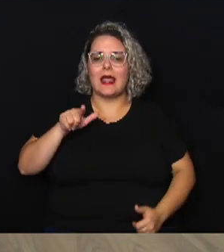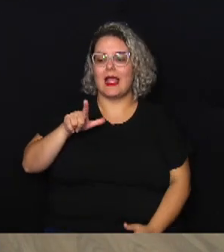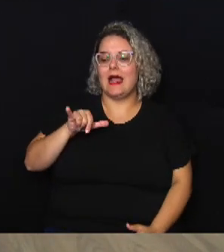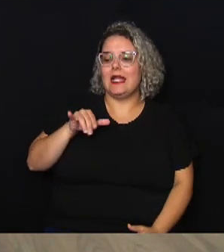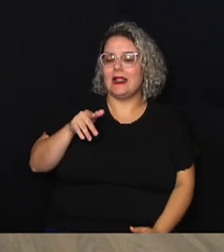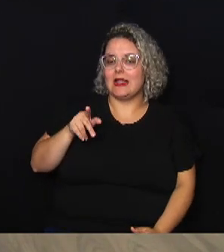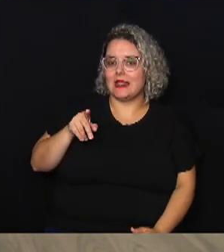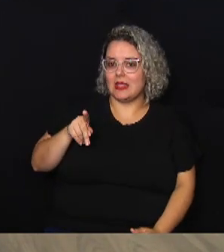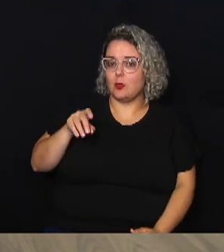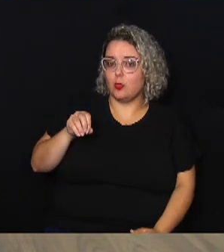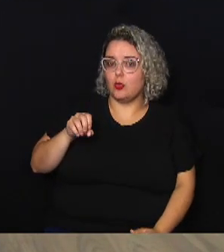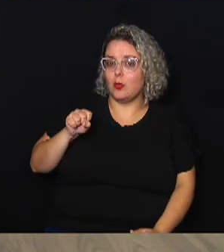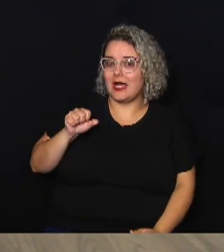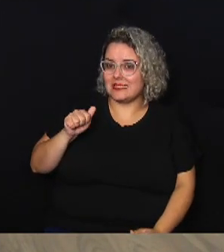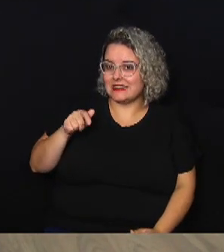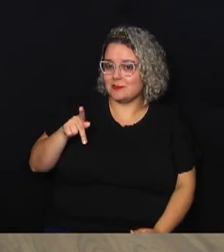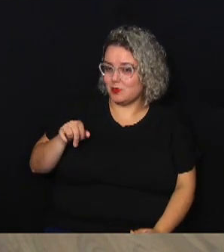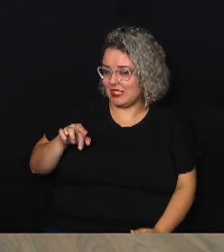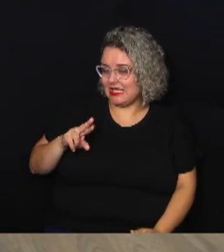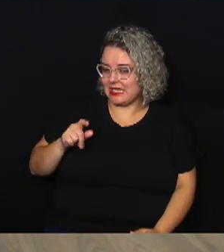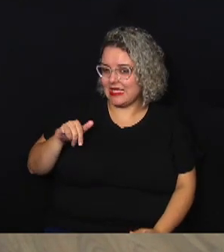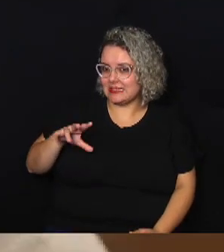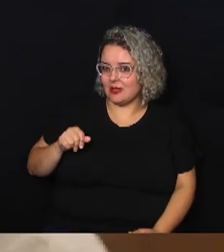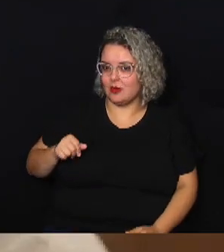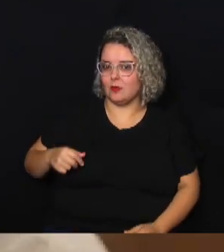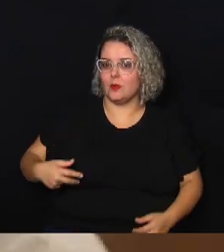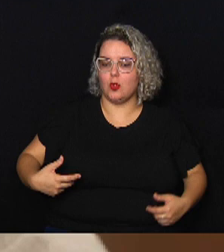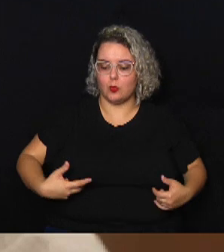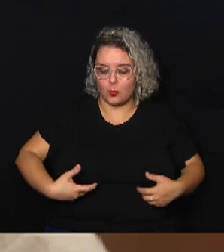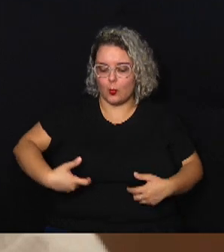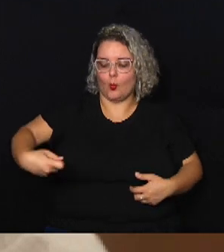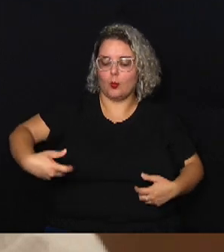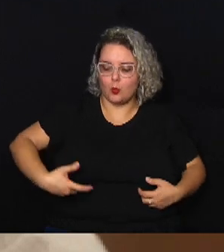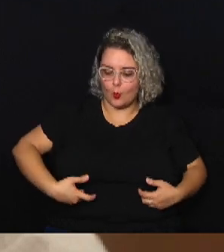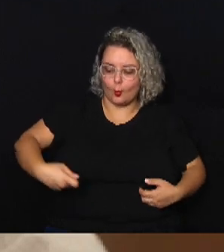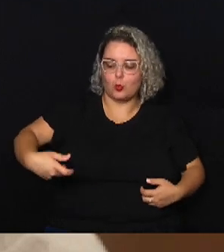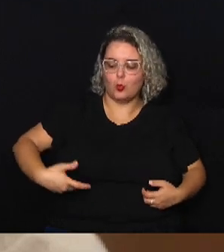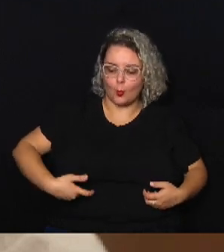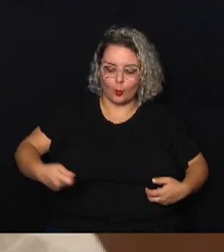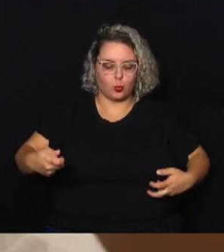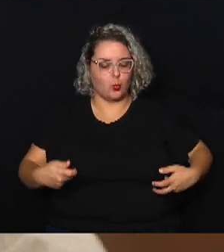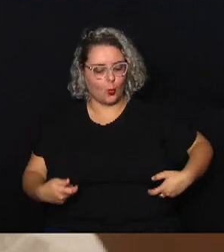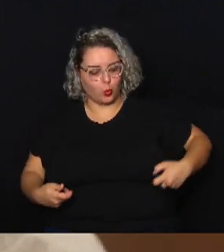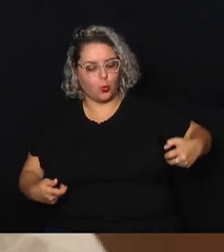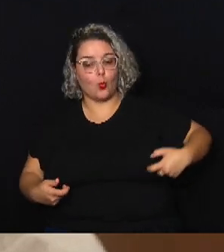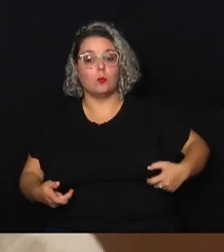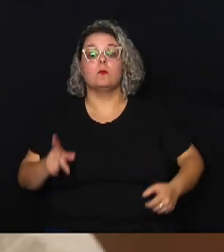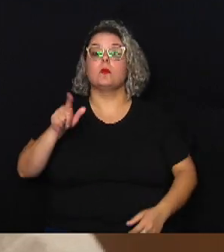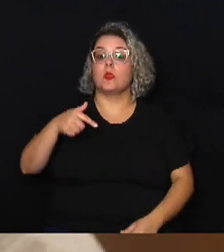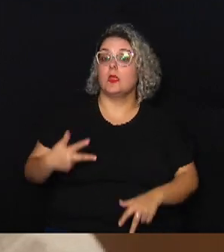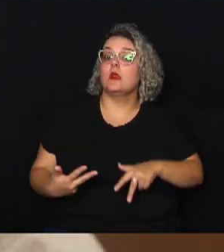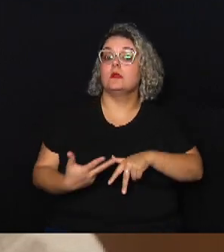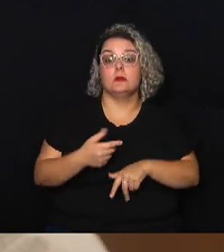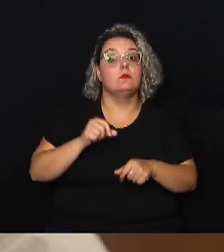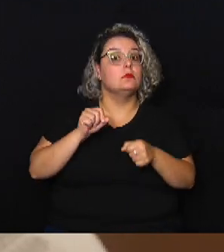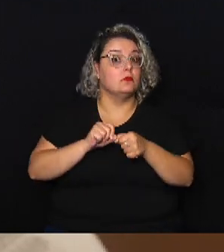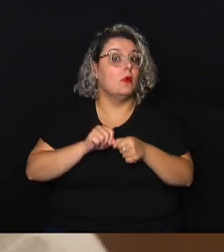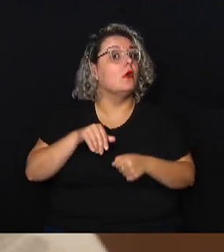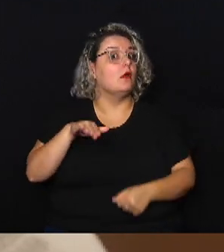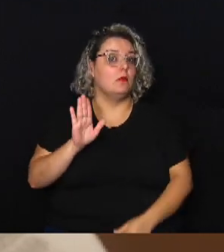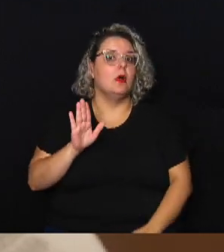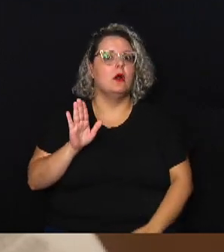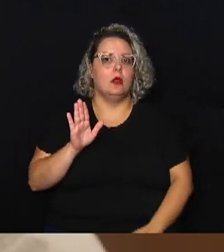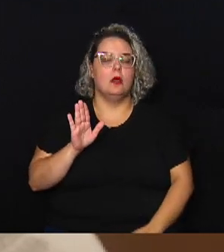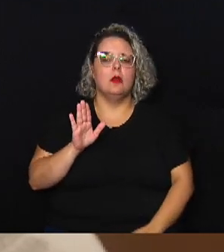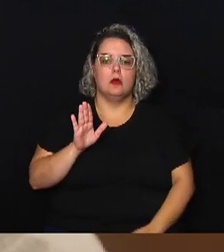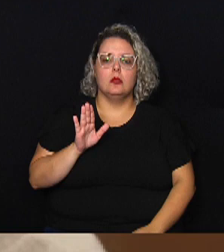lipoaspiração. A lipoaspiração é uma das cirurgias também mais realizadas. Às vezes eu